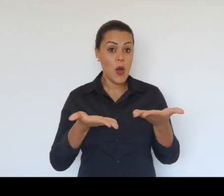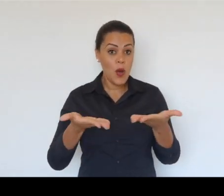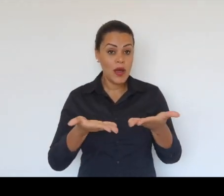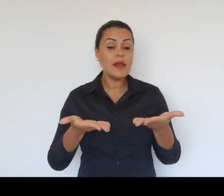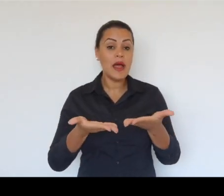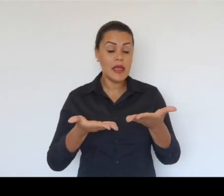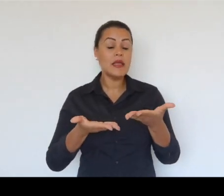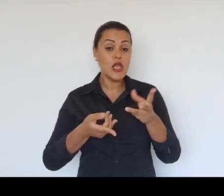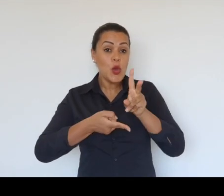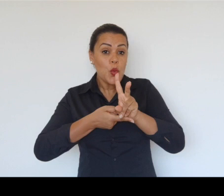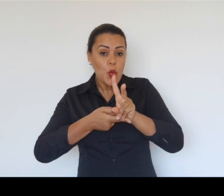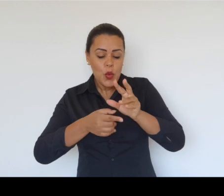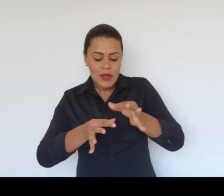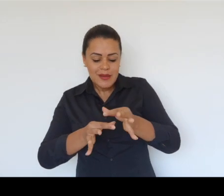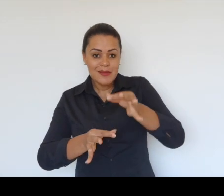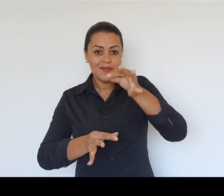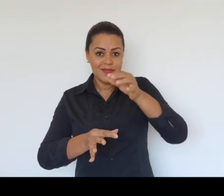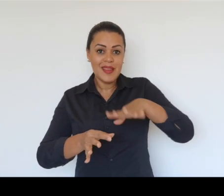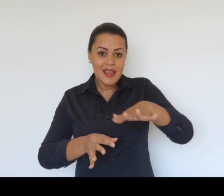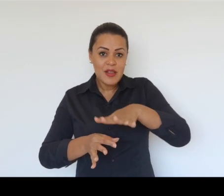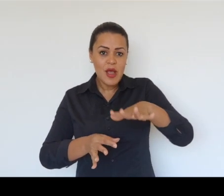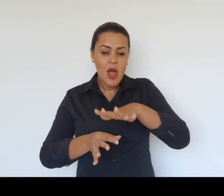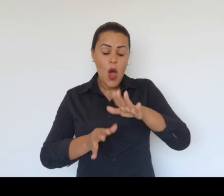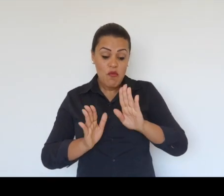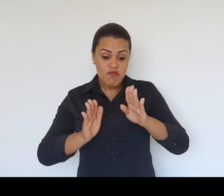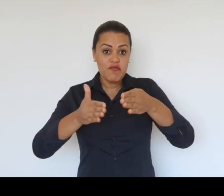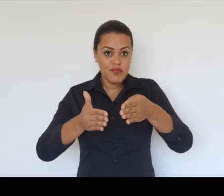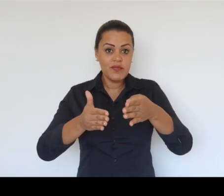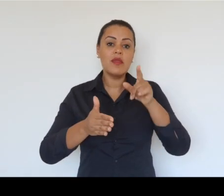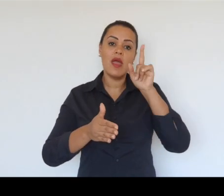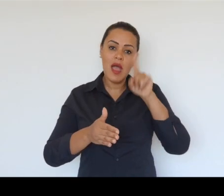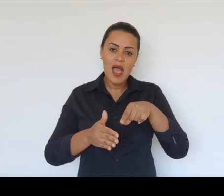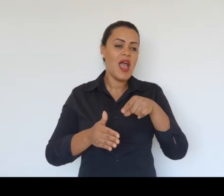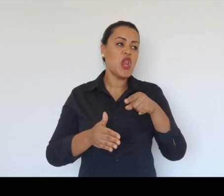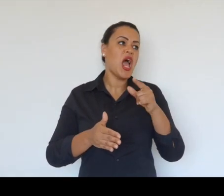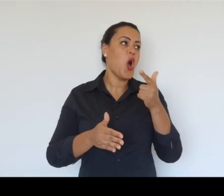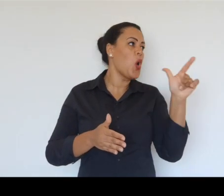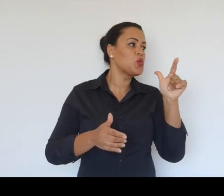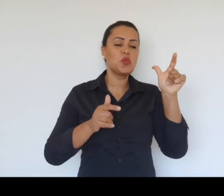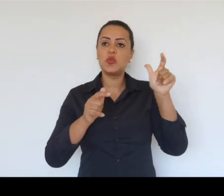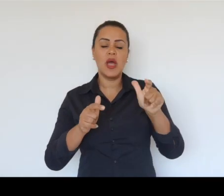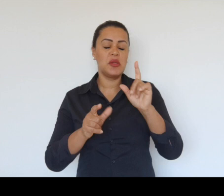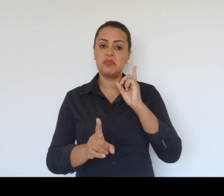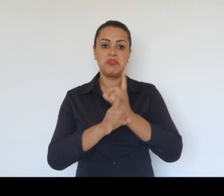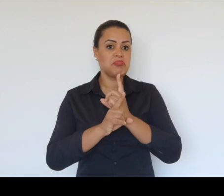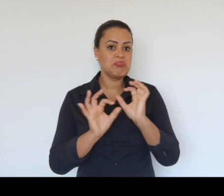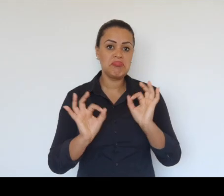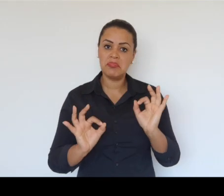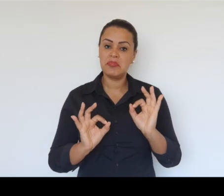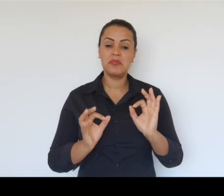que preserva esse material num microambiente muito específico, é extremamente raro de se encontrar.